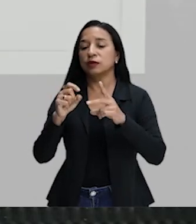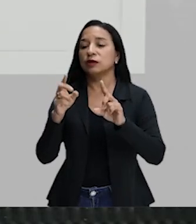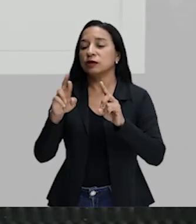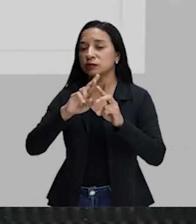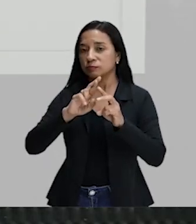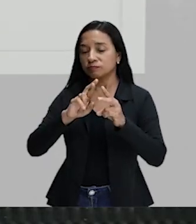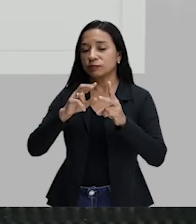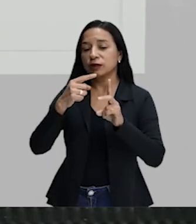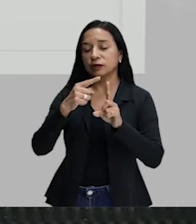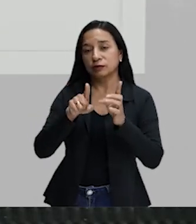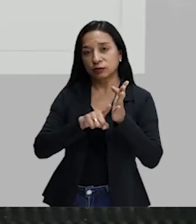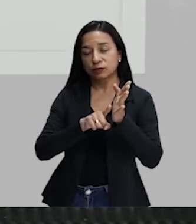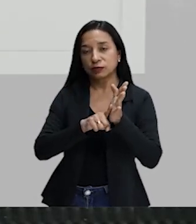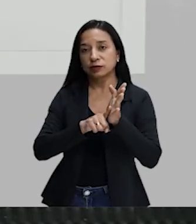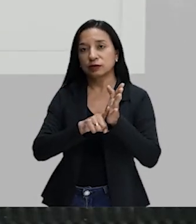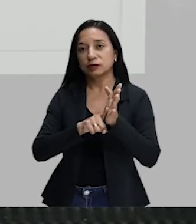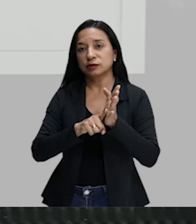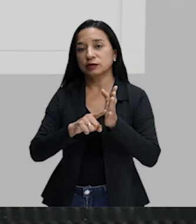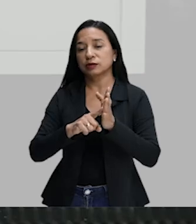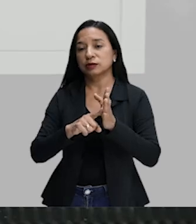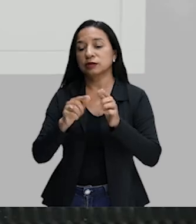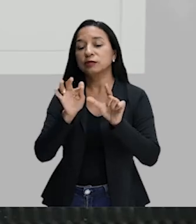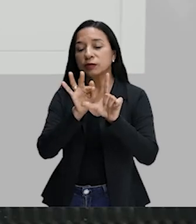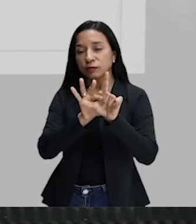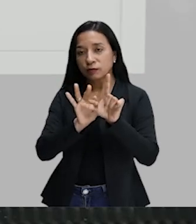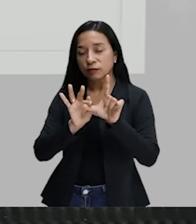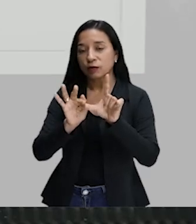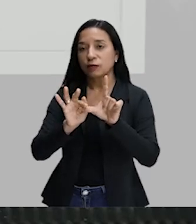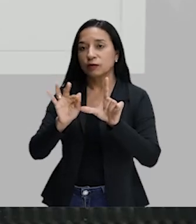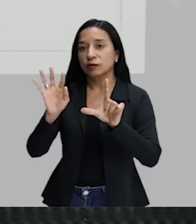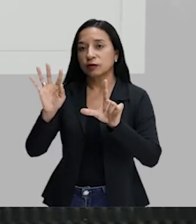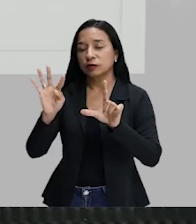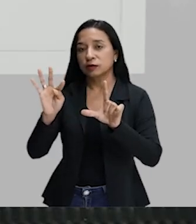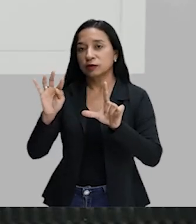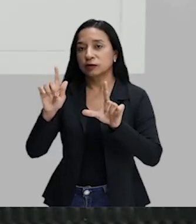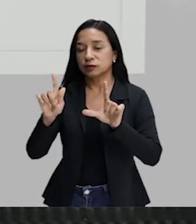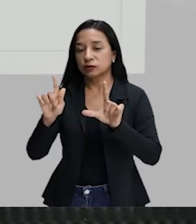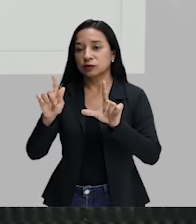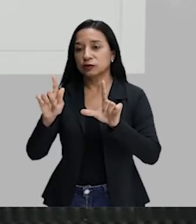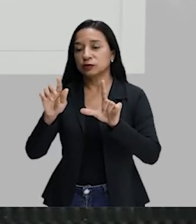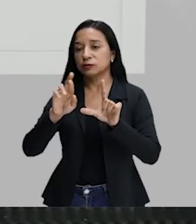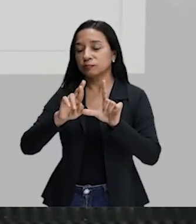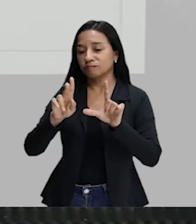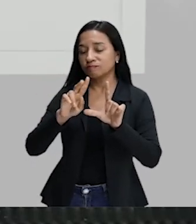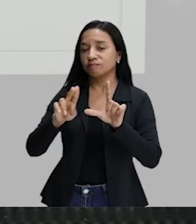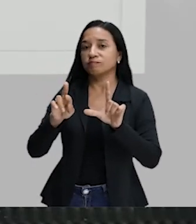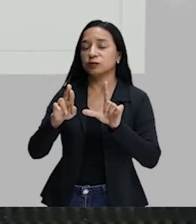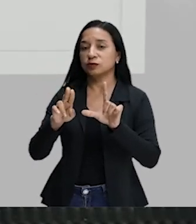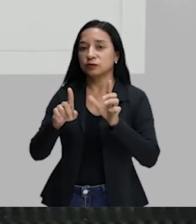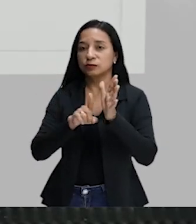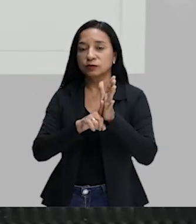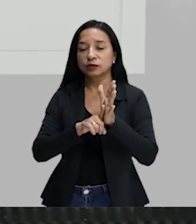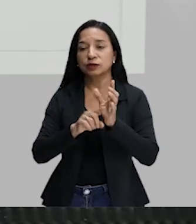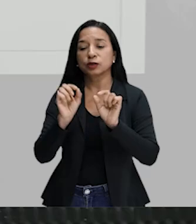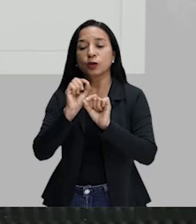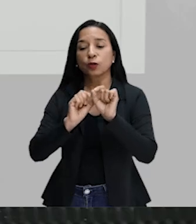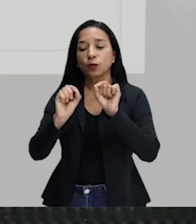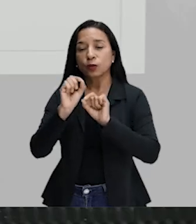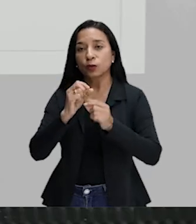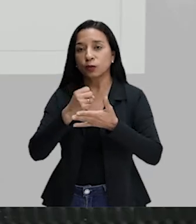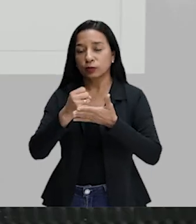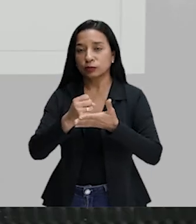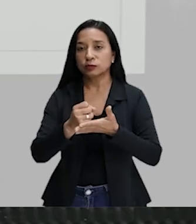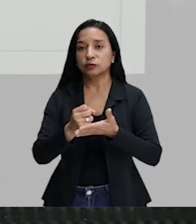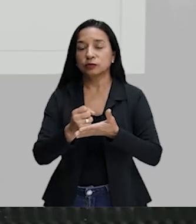uma fórmula da tangente da soma e da tangente da diferença. E ver como é que essas fórmulas ajudam, por exemplo,